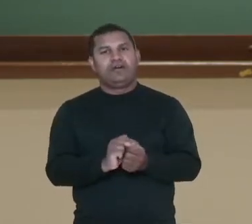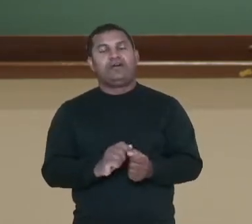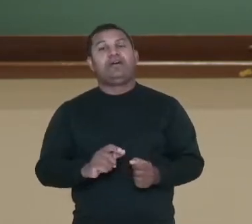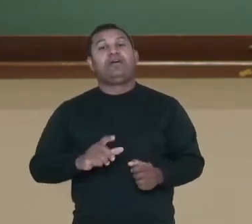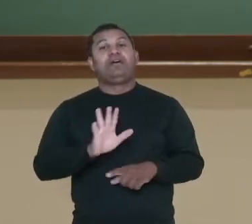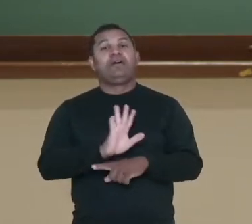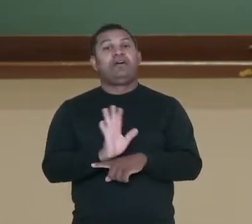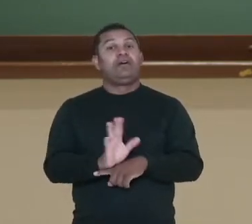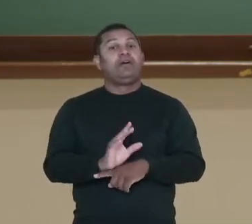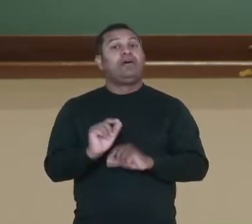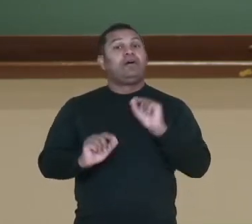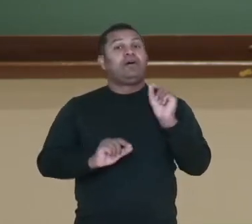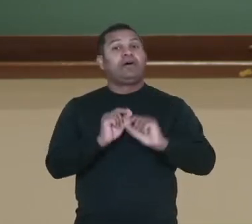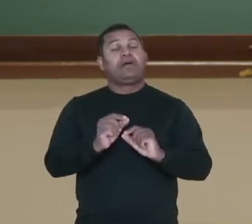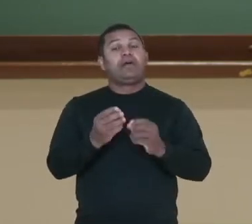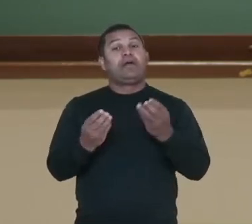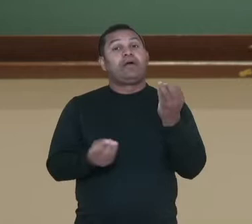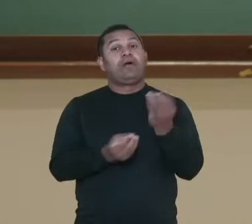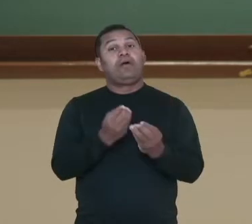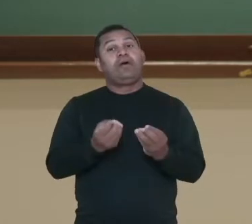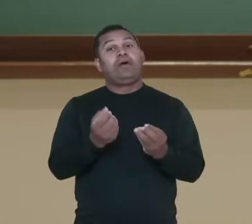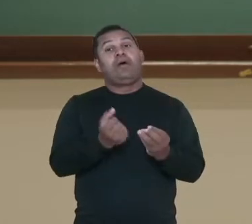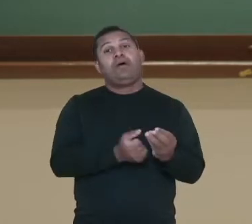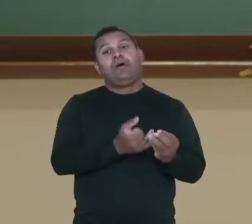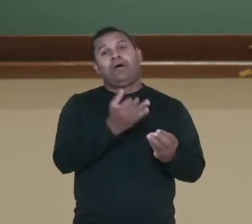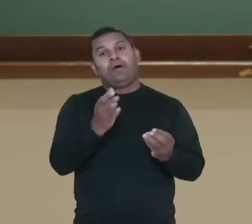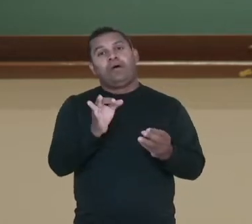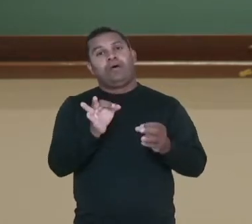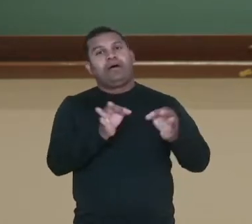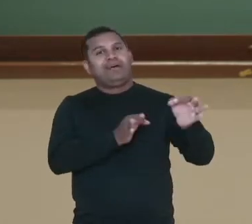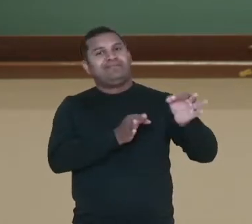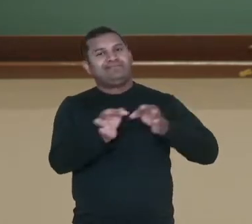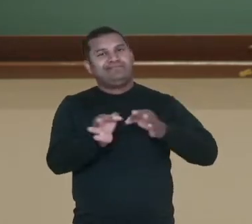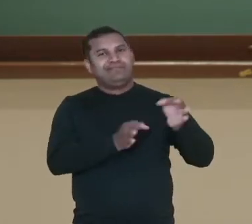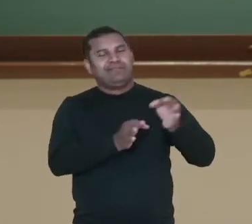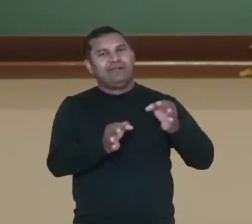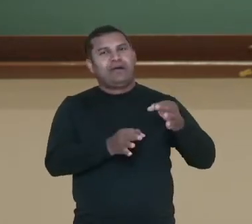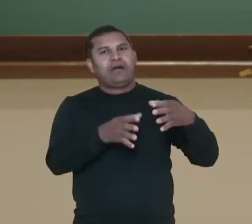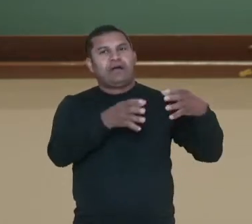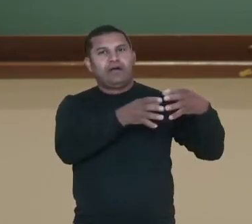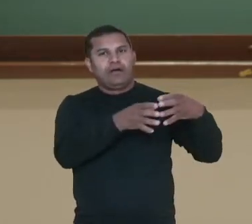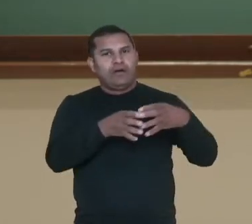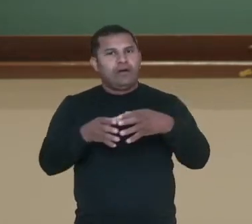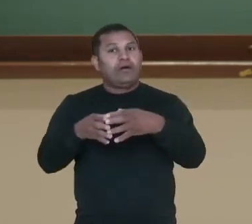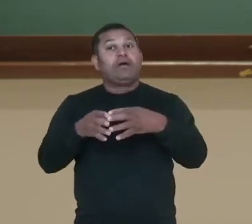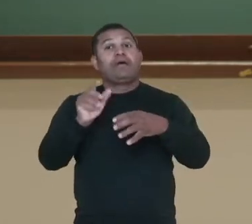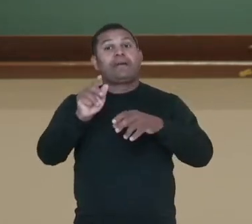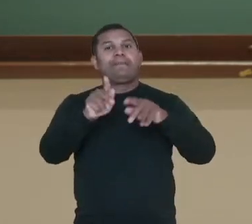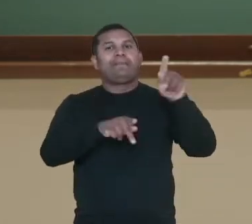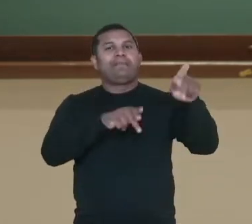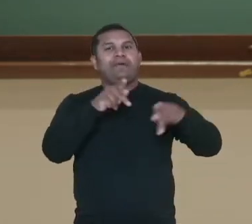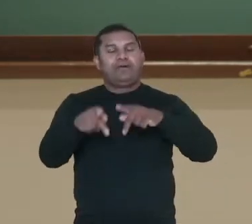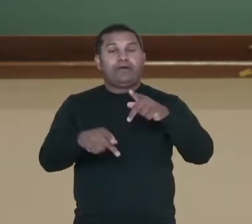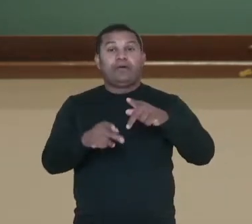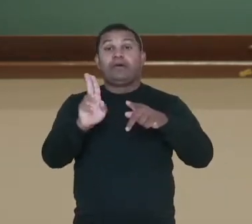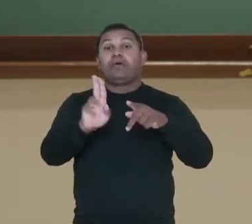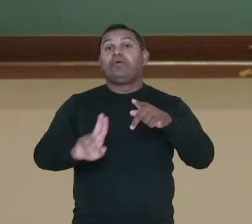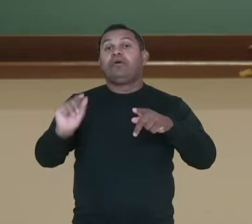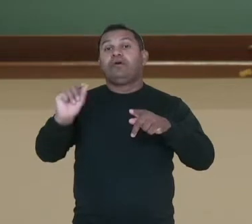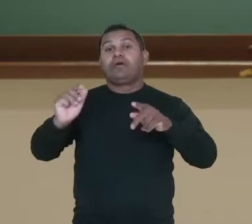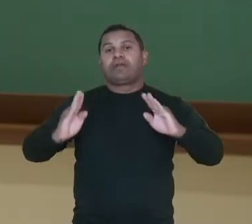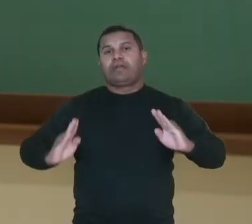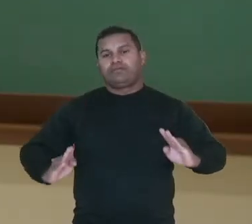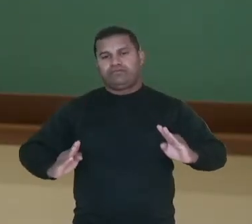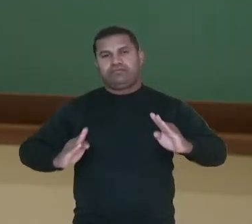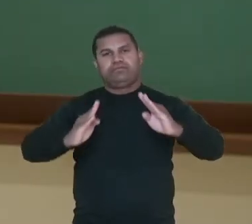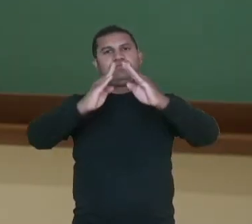analisar então a estrutura da população, baseado então nas pirâmides etárias. Vamos acompanhar juntos? Vamos lá.